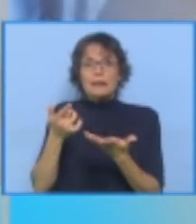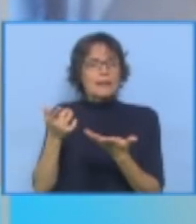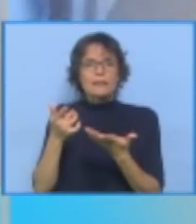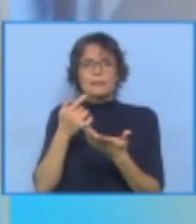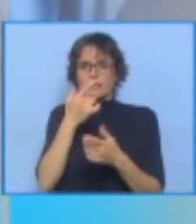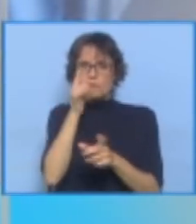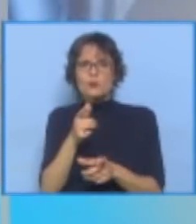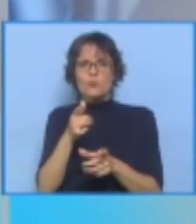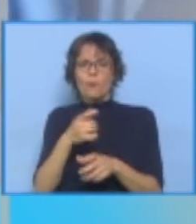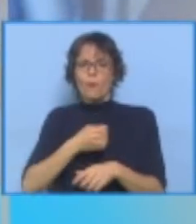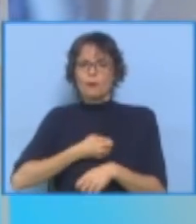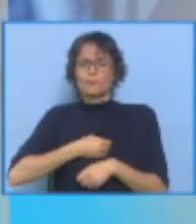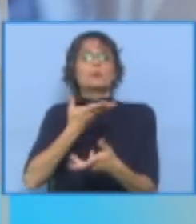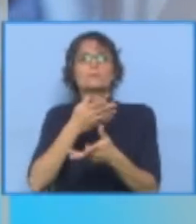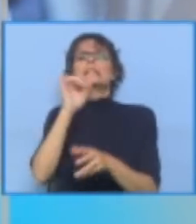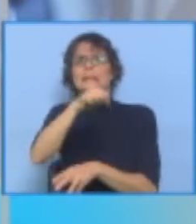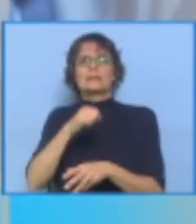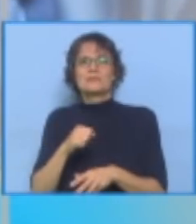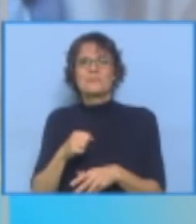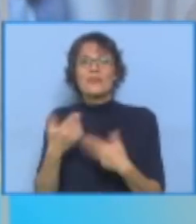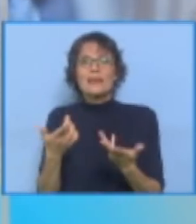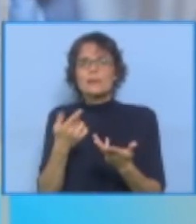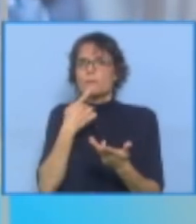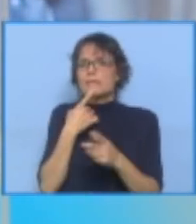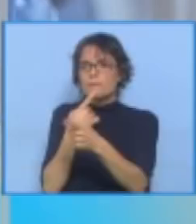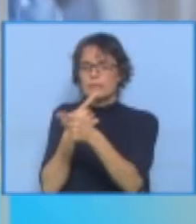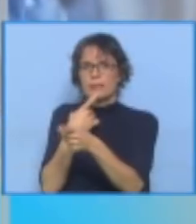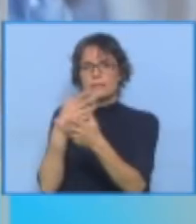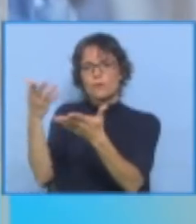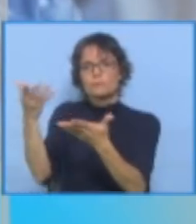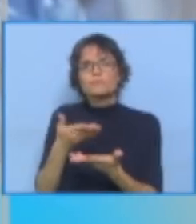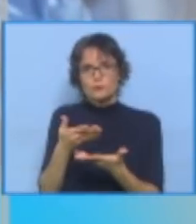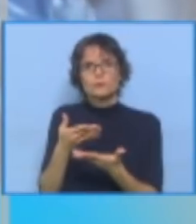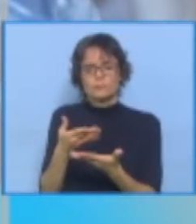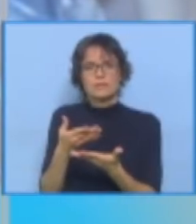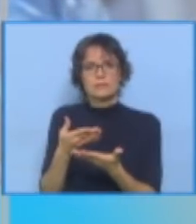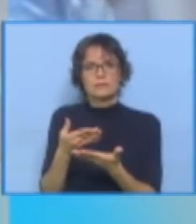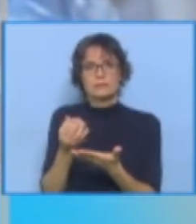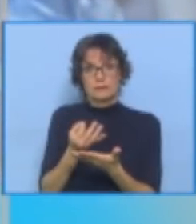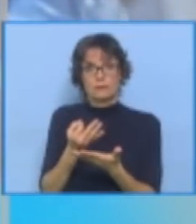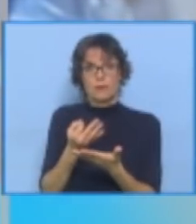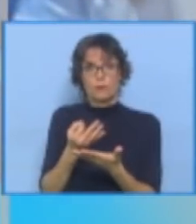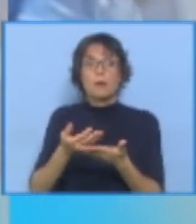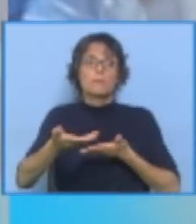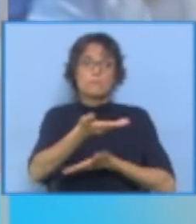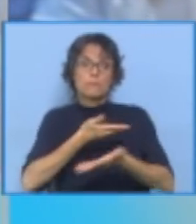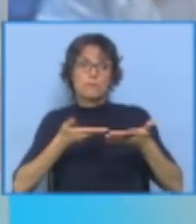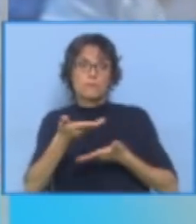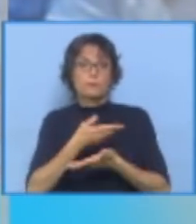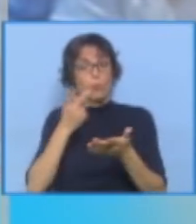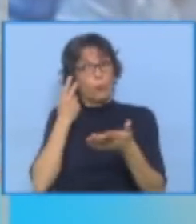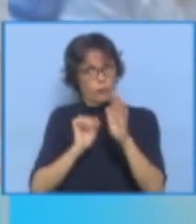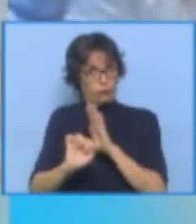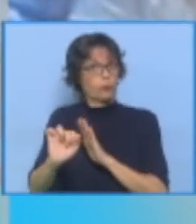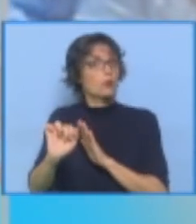nada. Perceberam que era um convite para, obviamente, conversarem sobre as vidas delas,